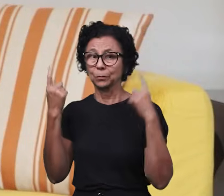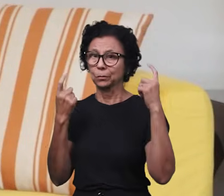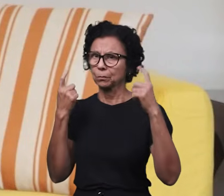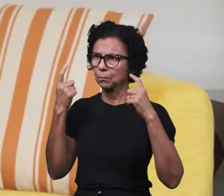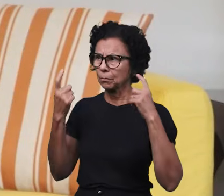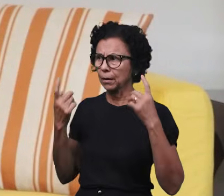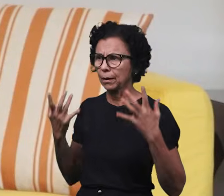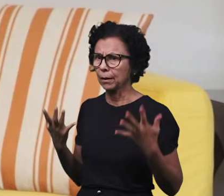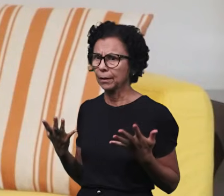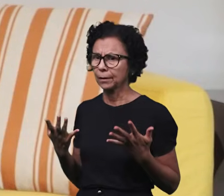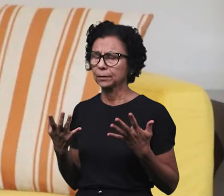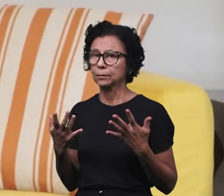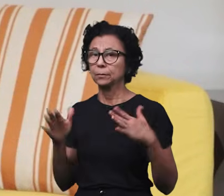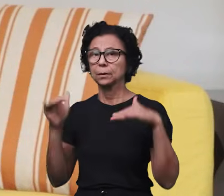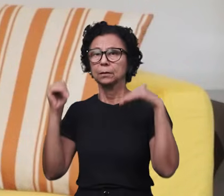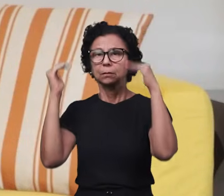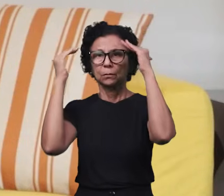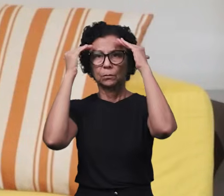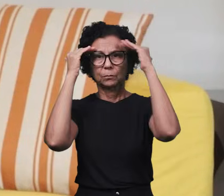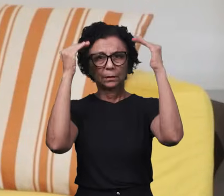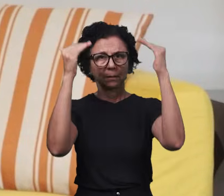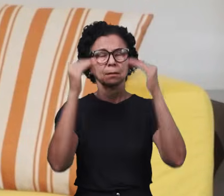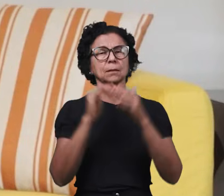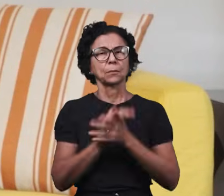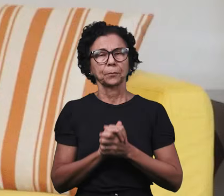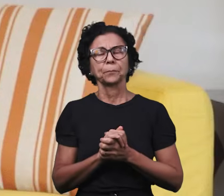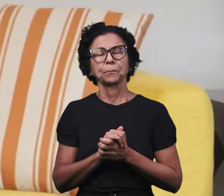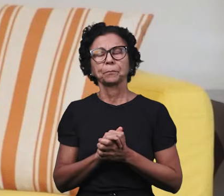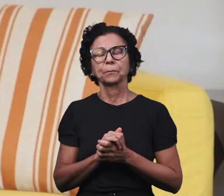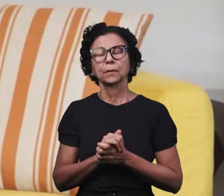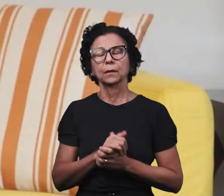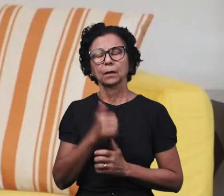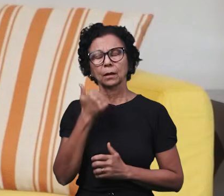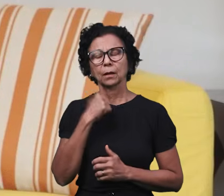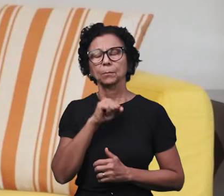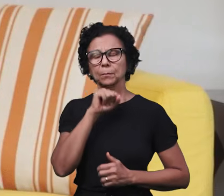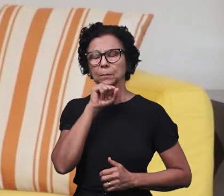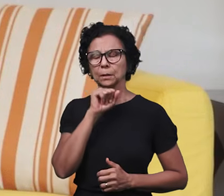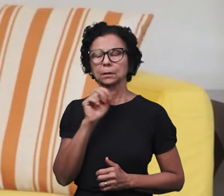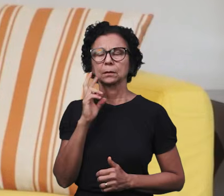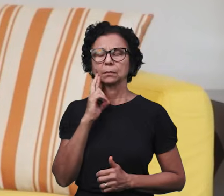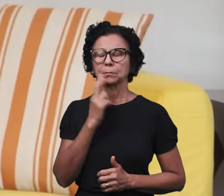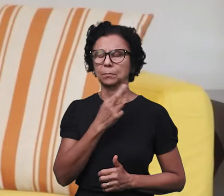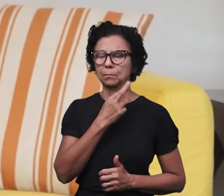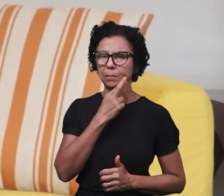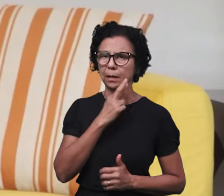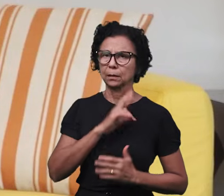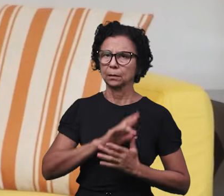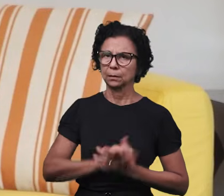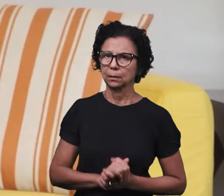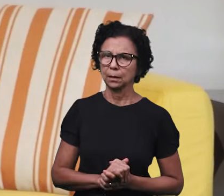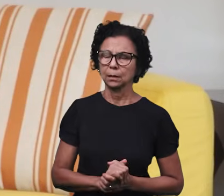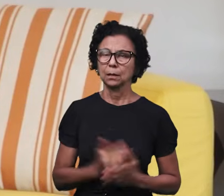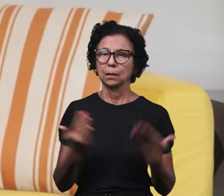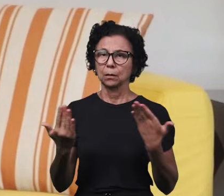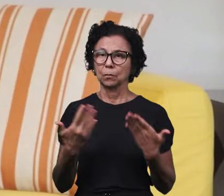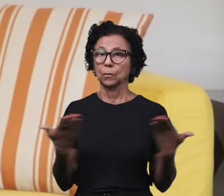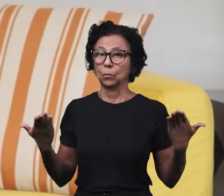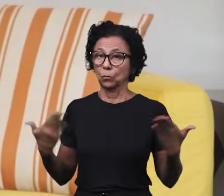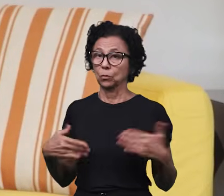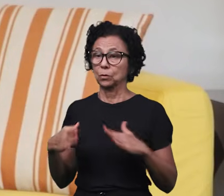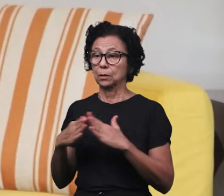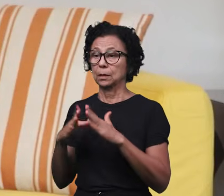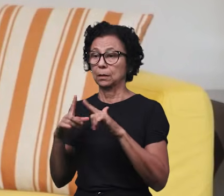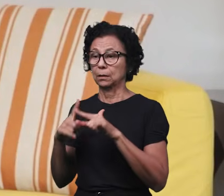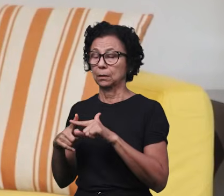mãe. E na obra do Espírito, o corpo de Cristo tem as suas determinações e a igreja fiel atende aquilo que o Senhor está